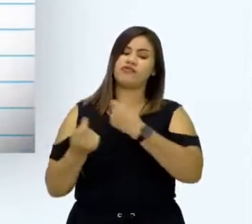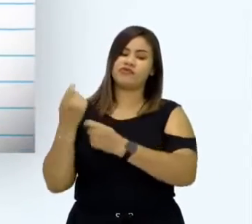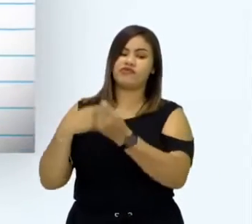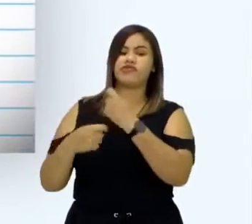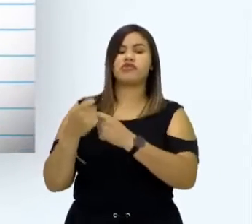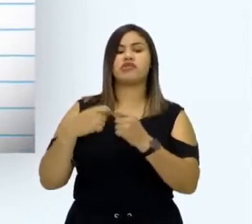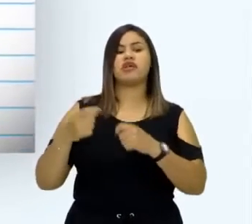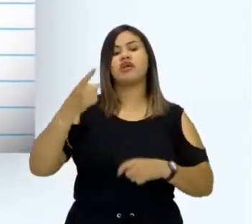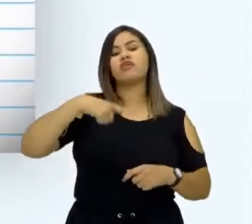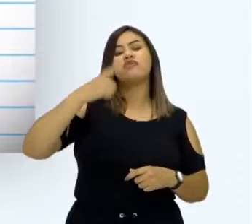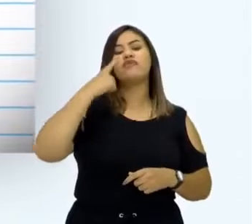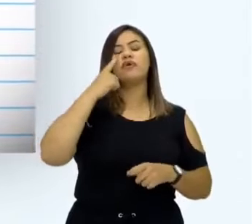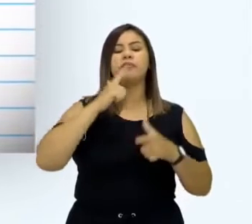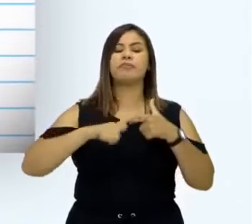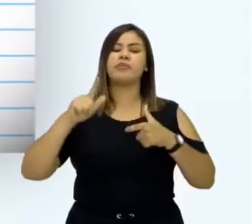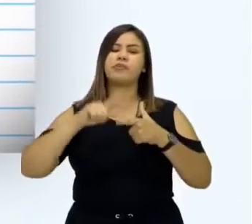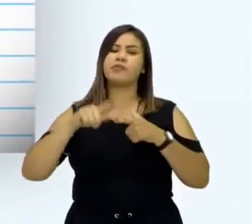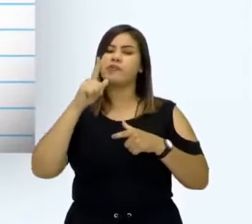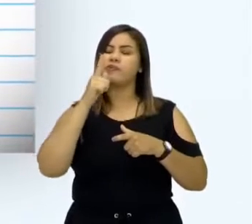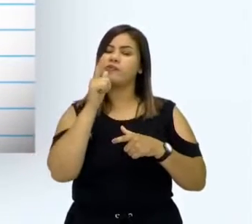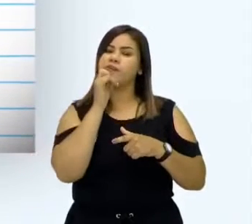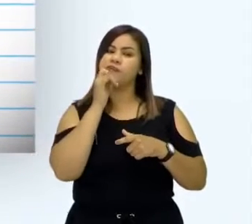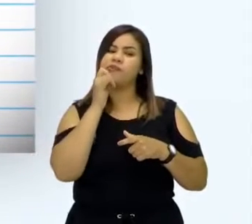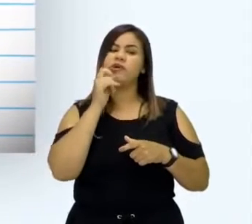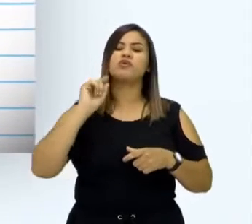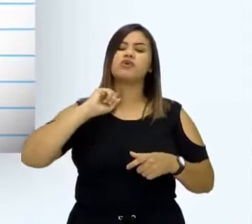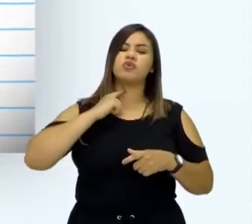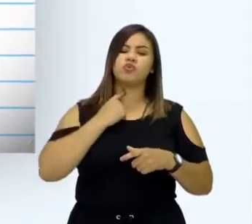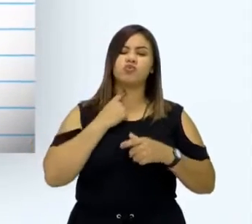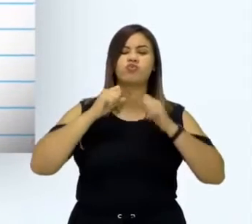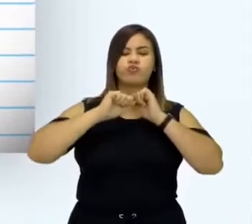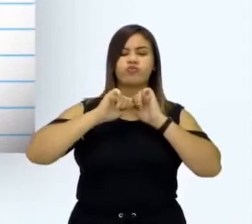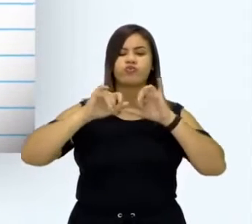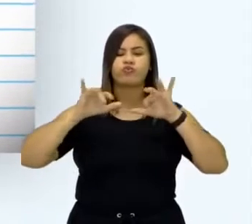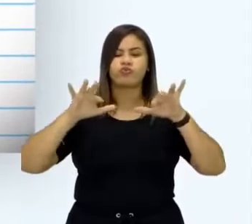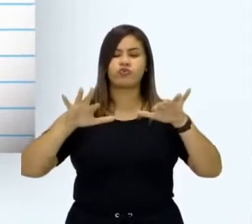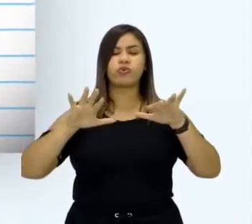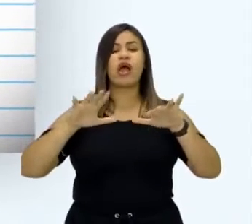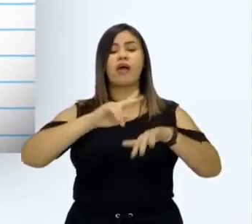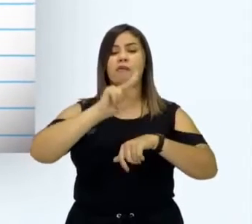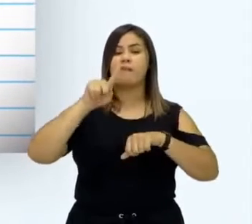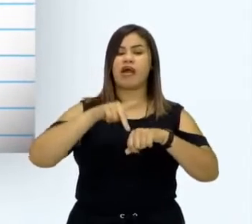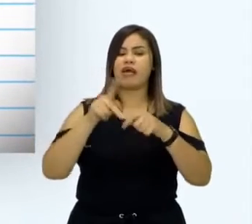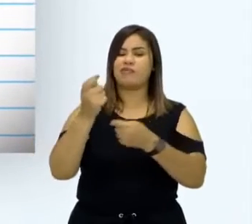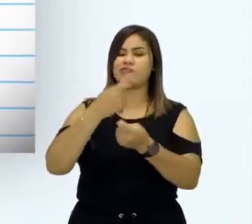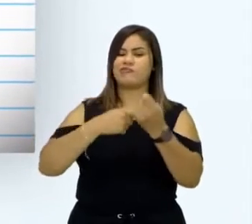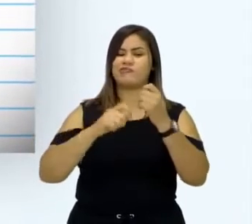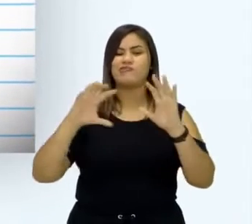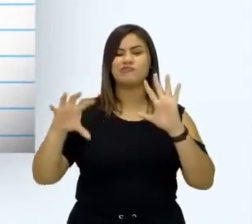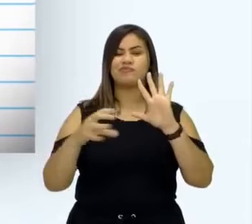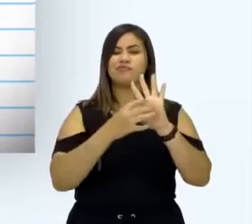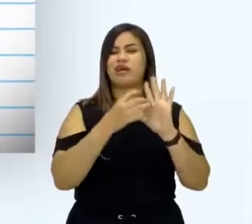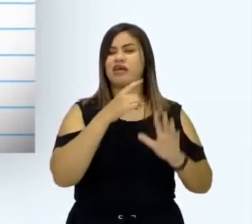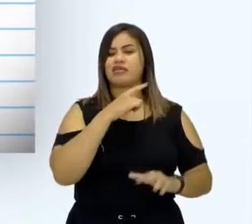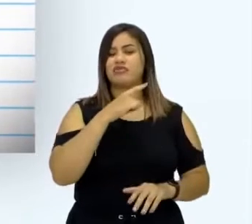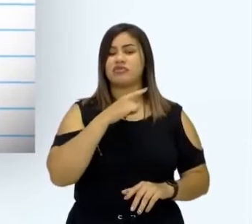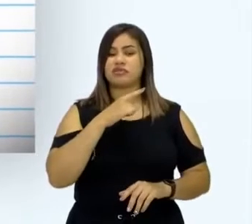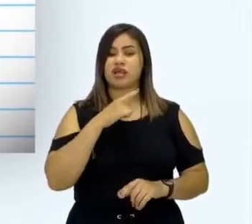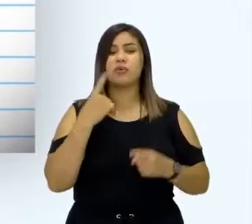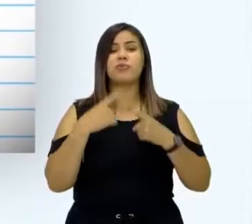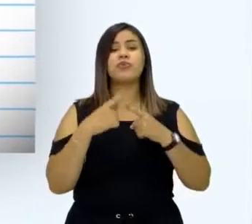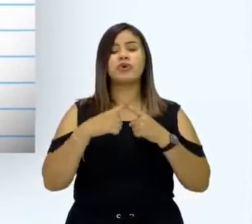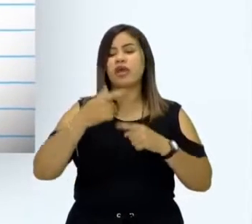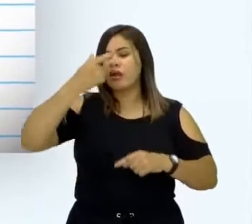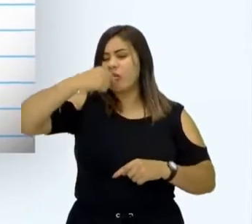financeiros, vemos que problemas como a poluição causam impacto no planejamento econômico dos países, já que, entre outras coisas, aumentam os gastos